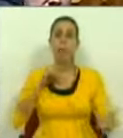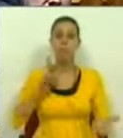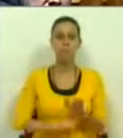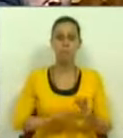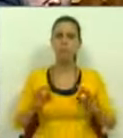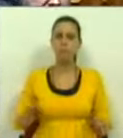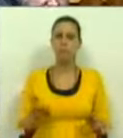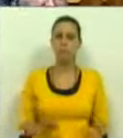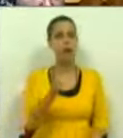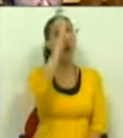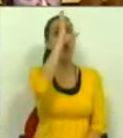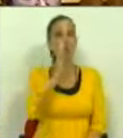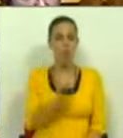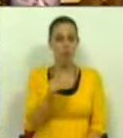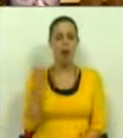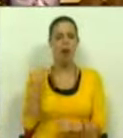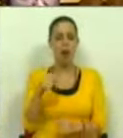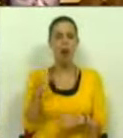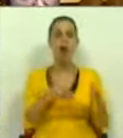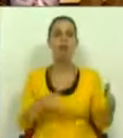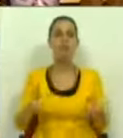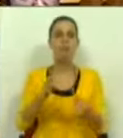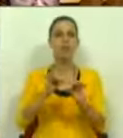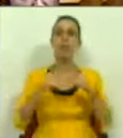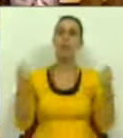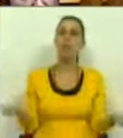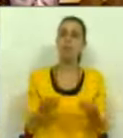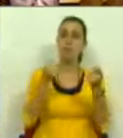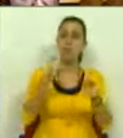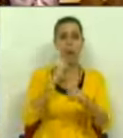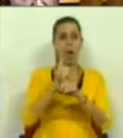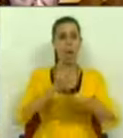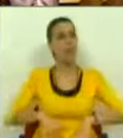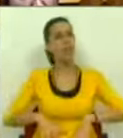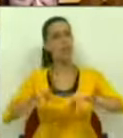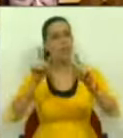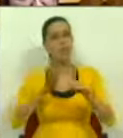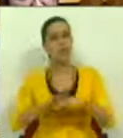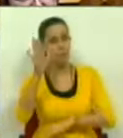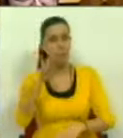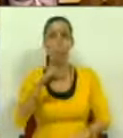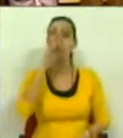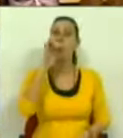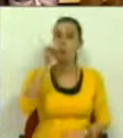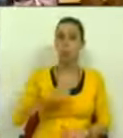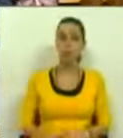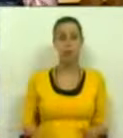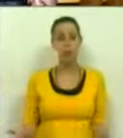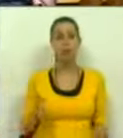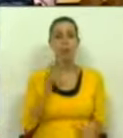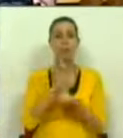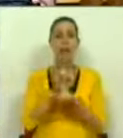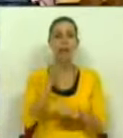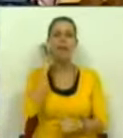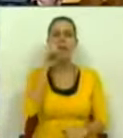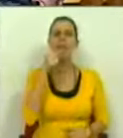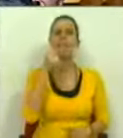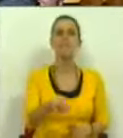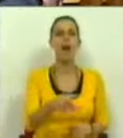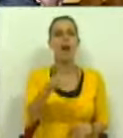verdade é que o Governo tem uma estratégia de promoção desse crescimento. O curioso é que os tais que dizem